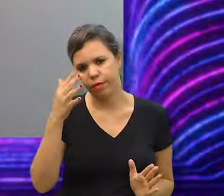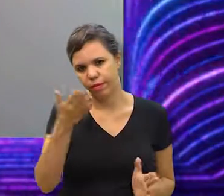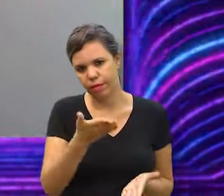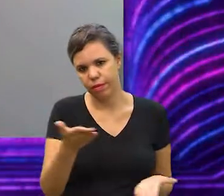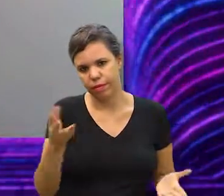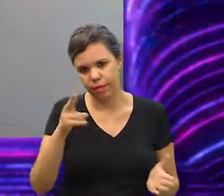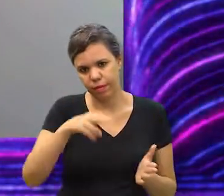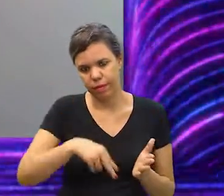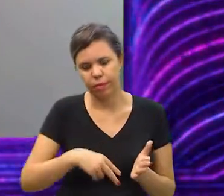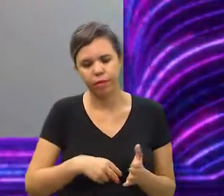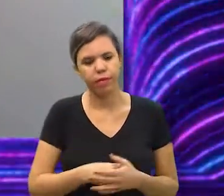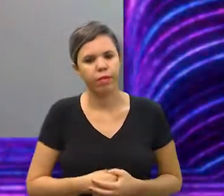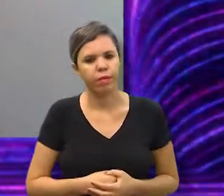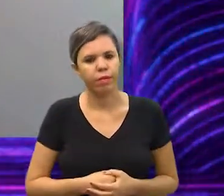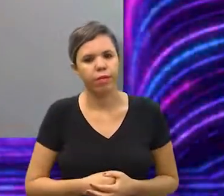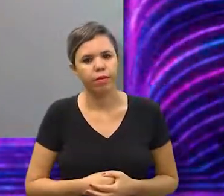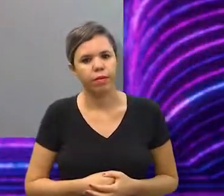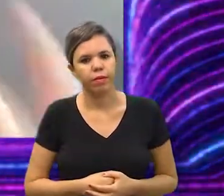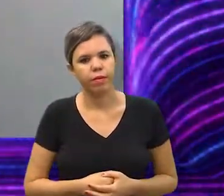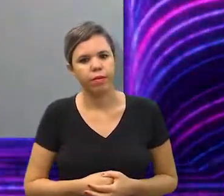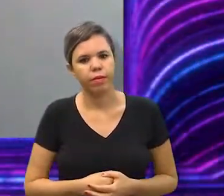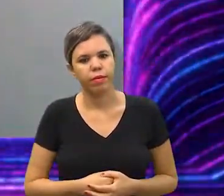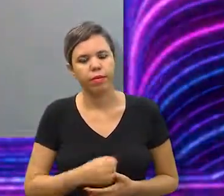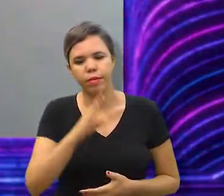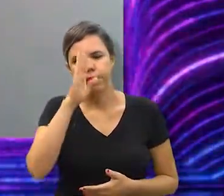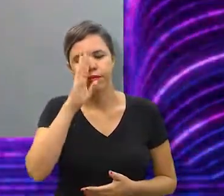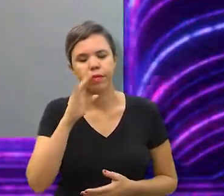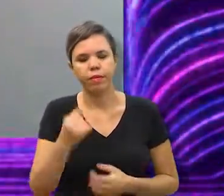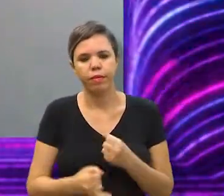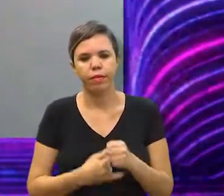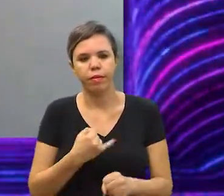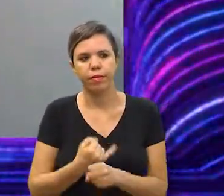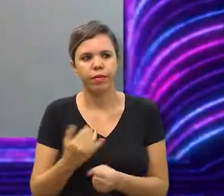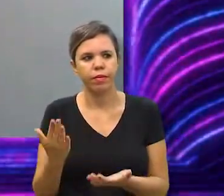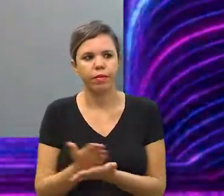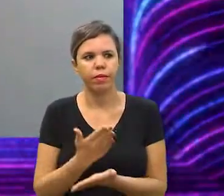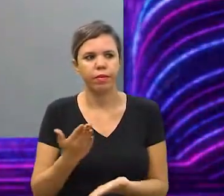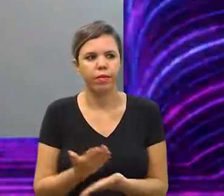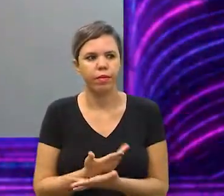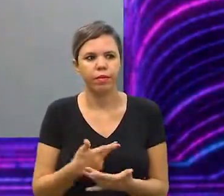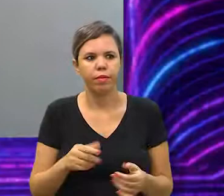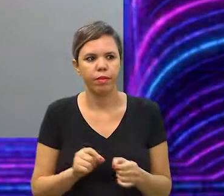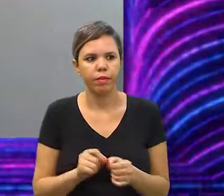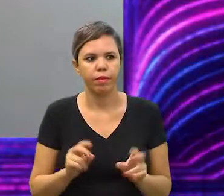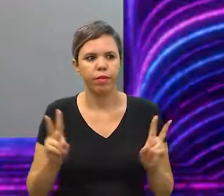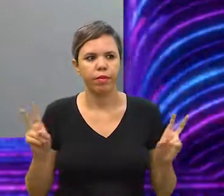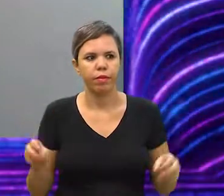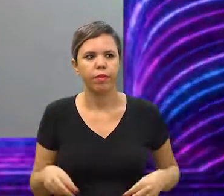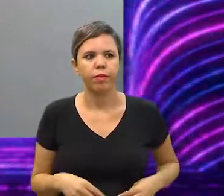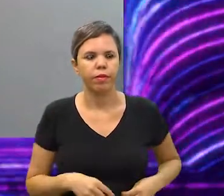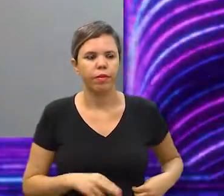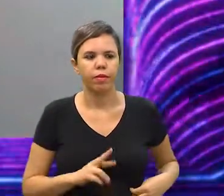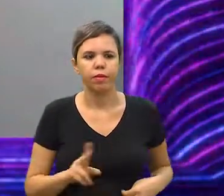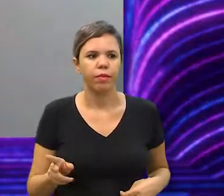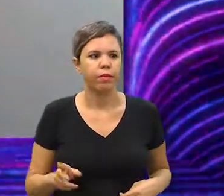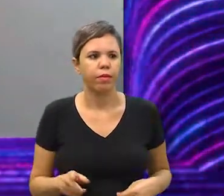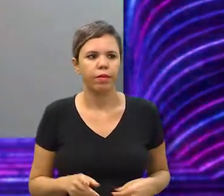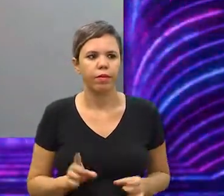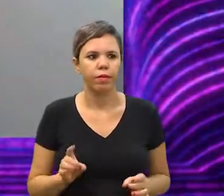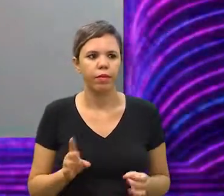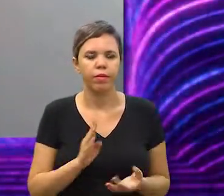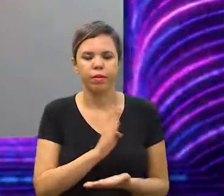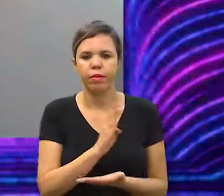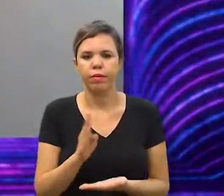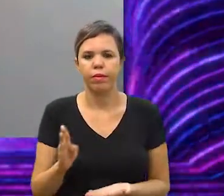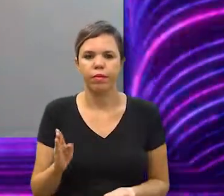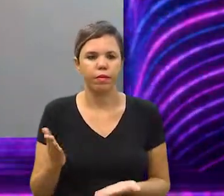vocês lerem, muito mesmo, tanto de graça na internet, quanto em livrarias, quanto em comic shops. A grande questão é, não tá na banca. E